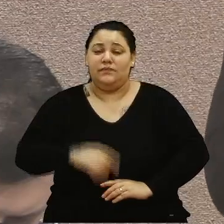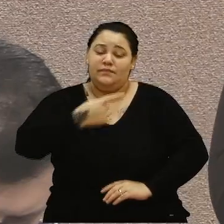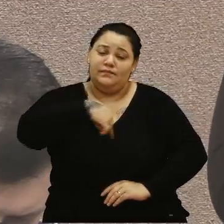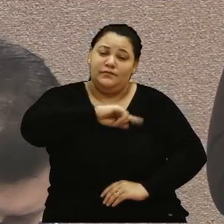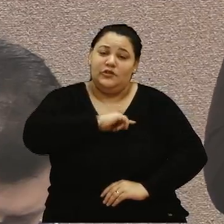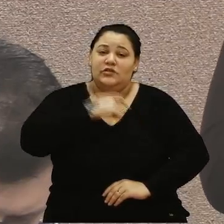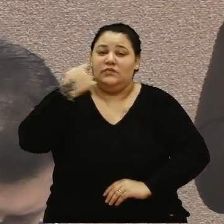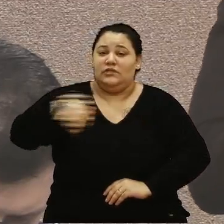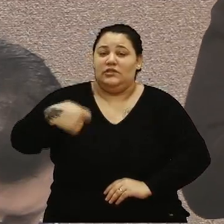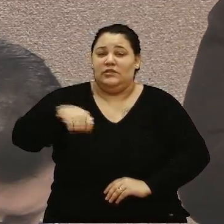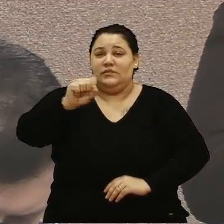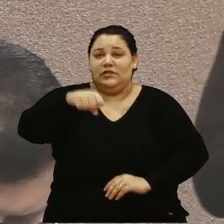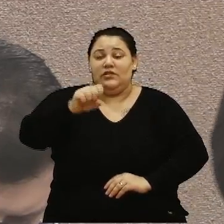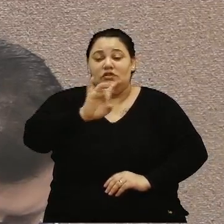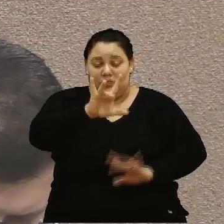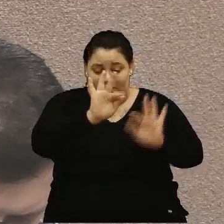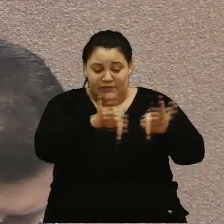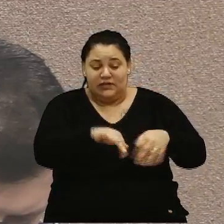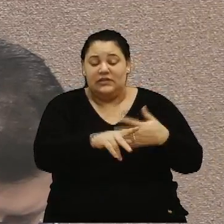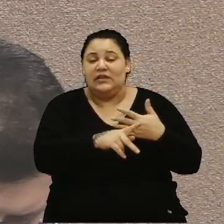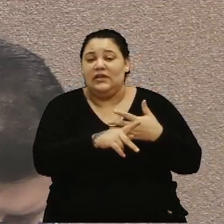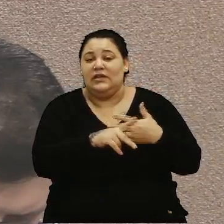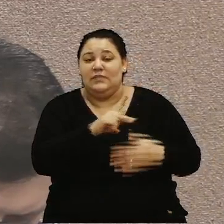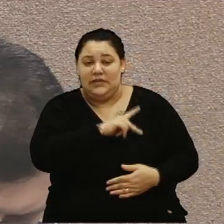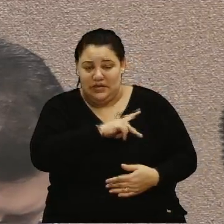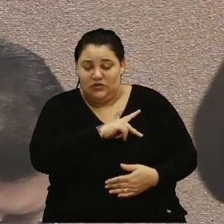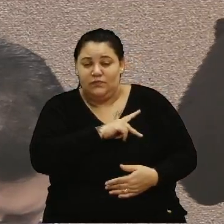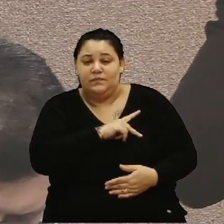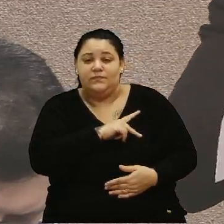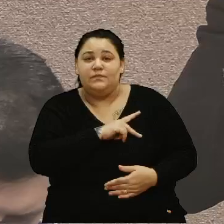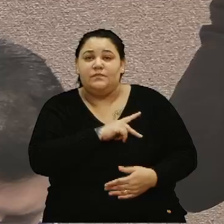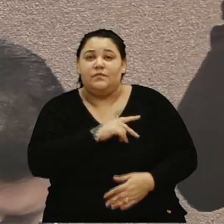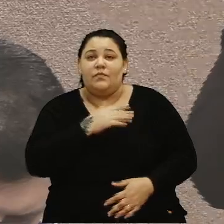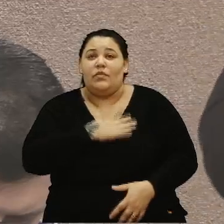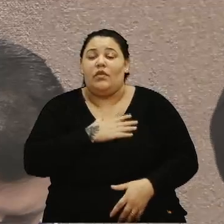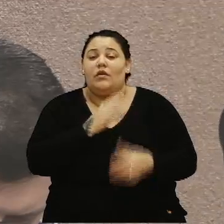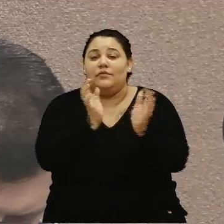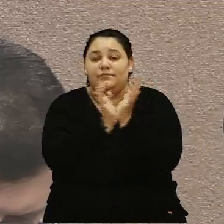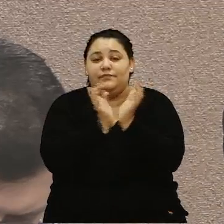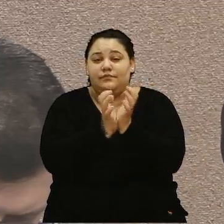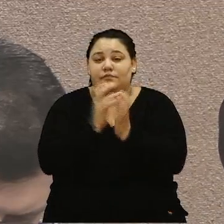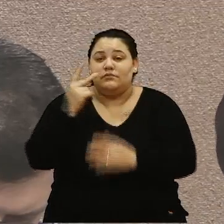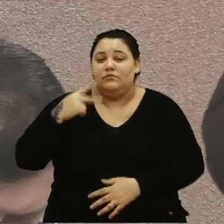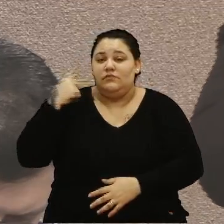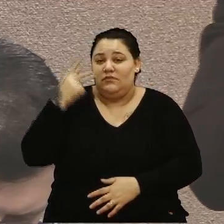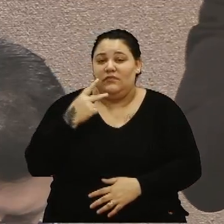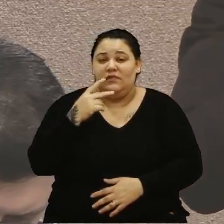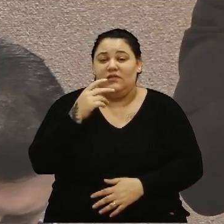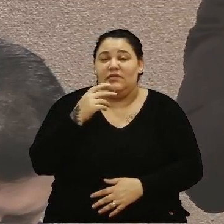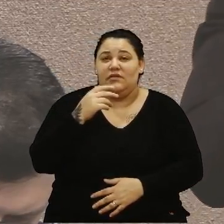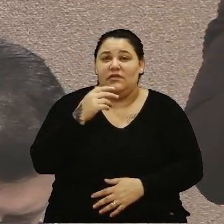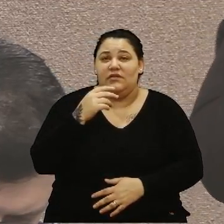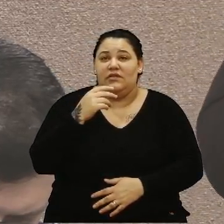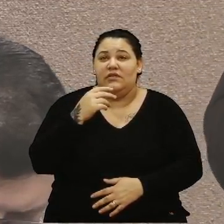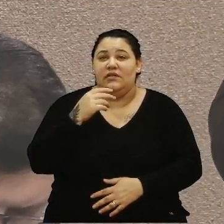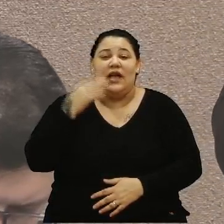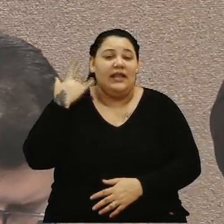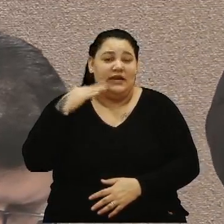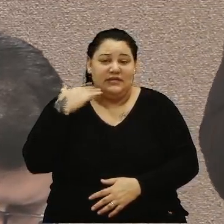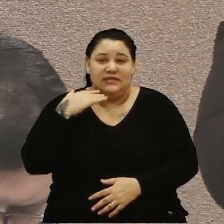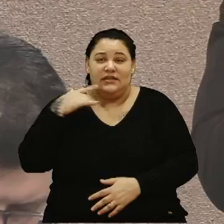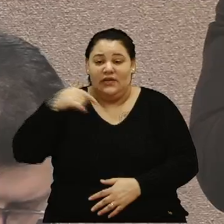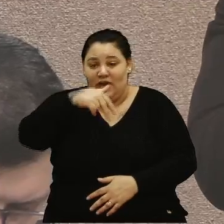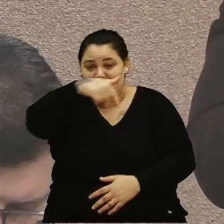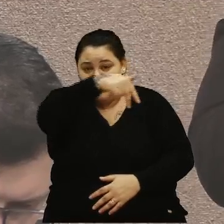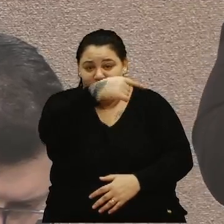vereador. Para concluir, senhor presidente, a minha colega vereadora, Andressa, atravessou, foi lá conversar com o prefeito e